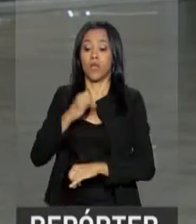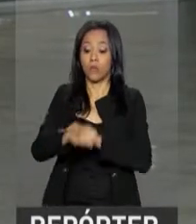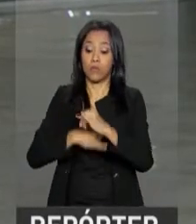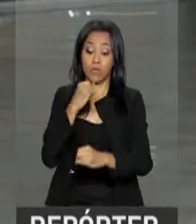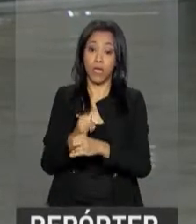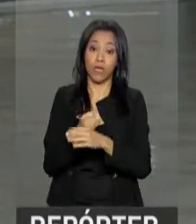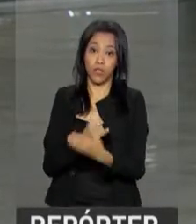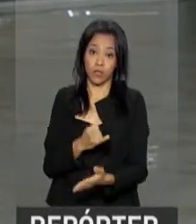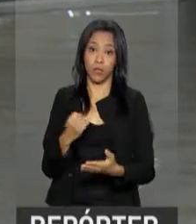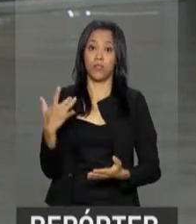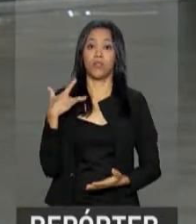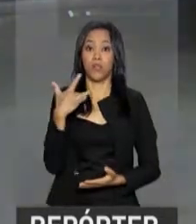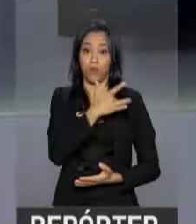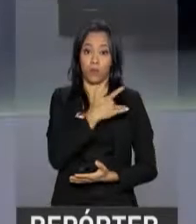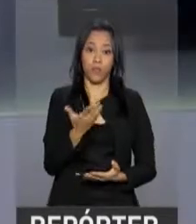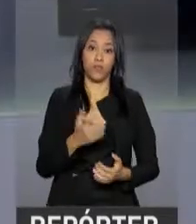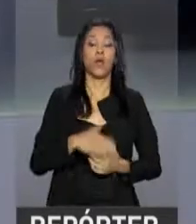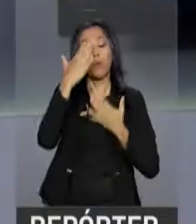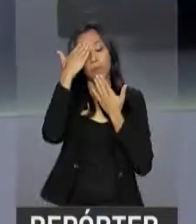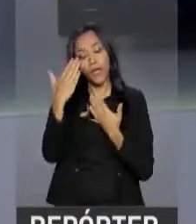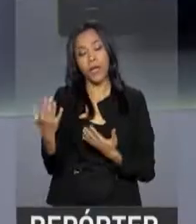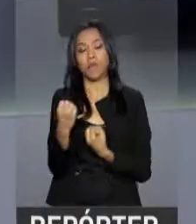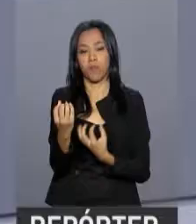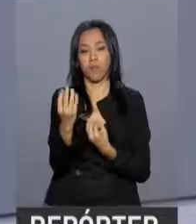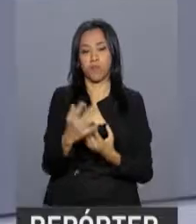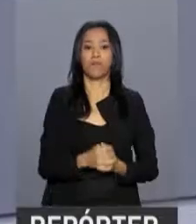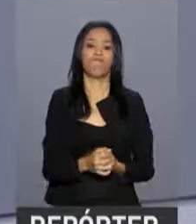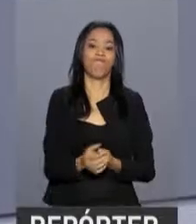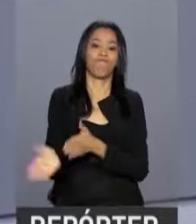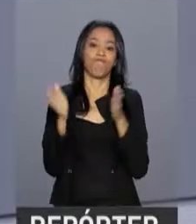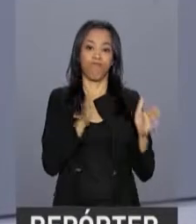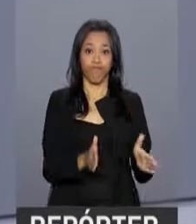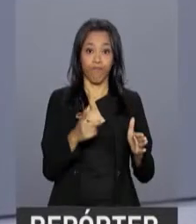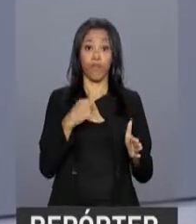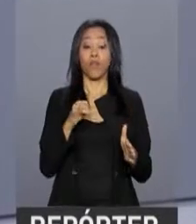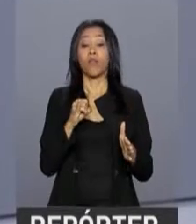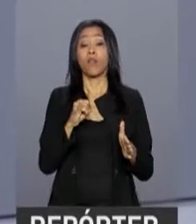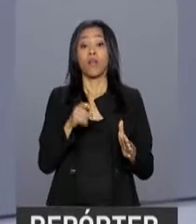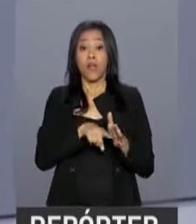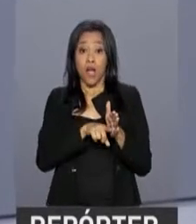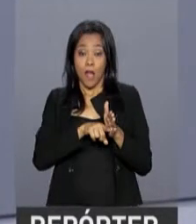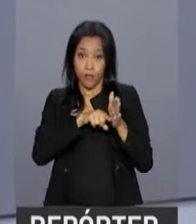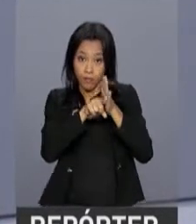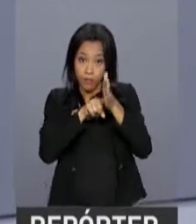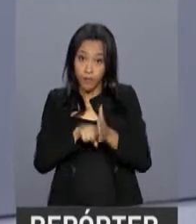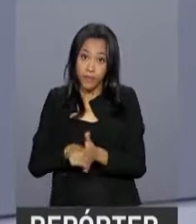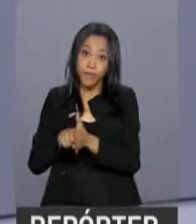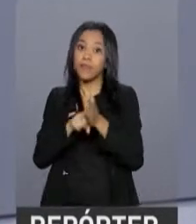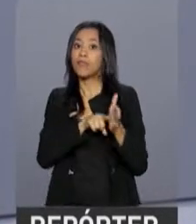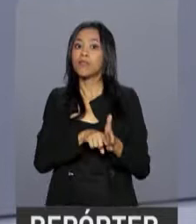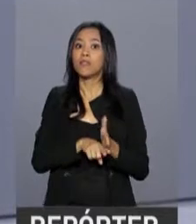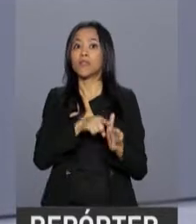da saúde carol as informações cliente o índice que mede a confiança da construção avançou